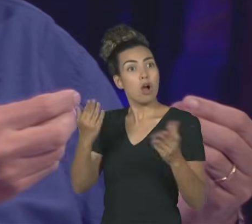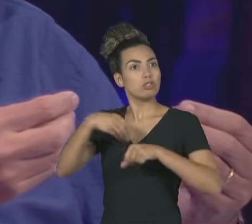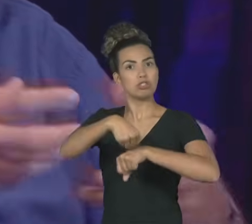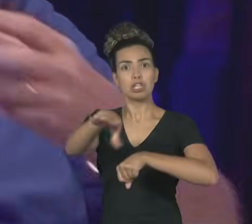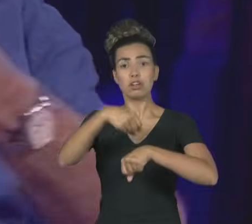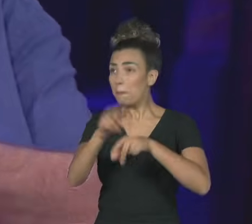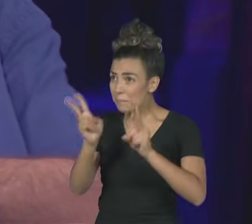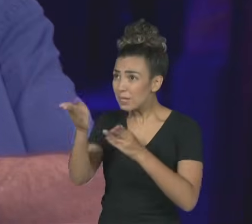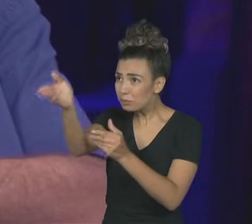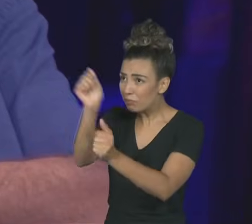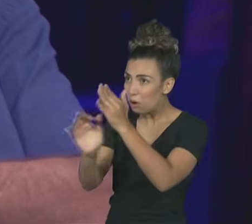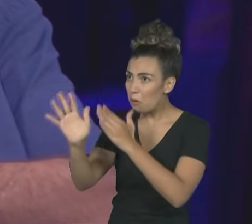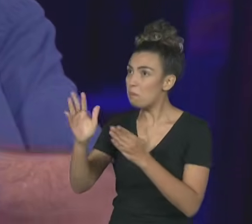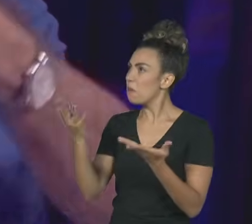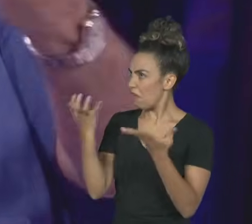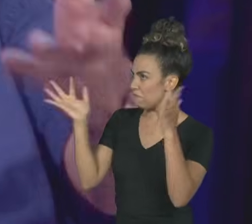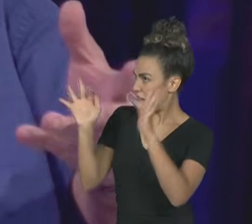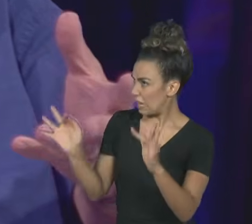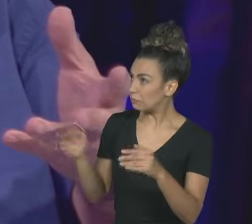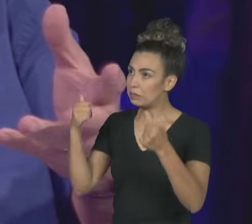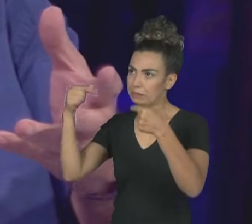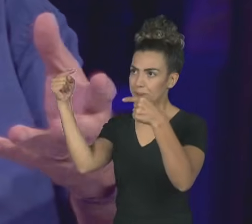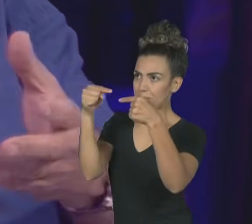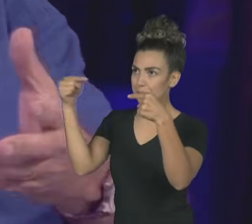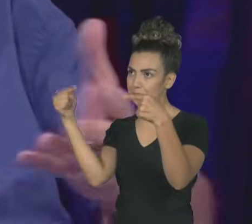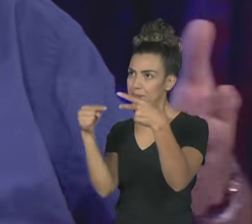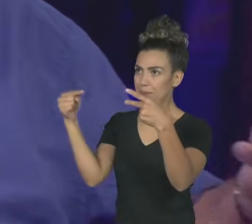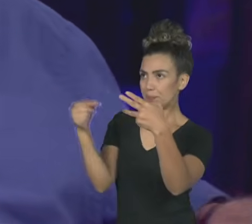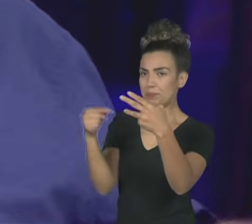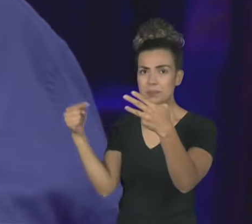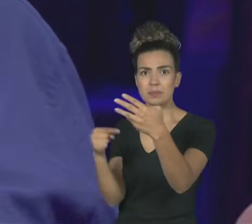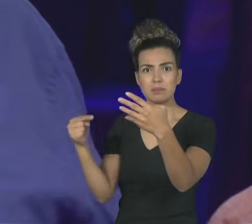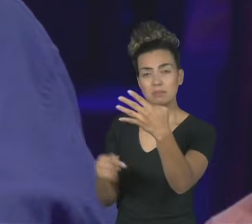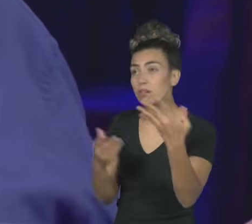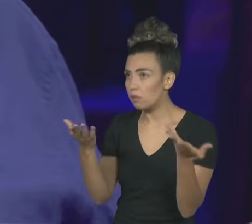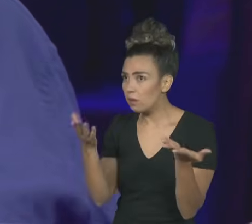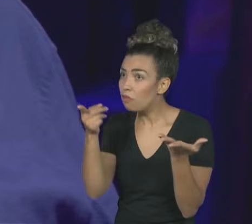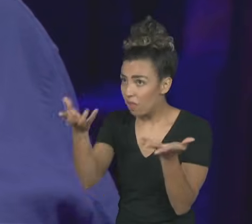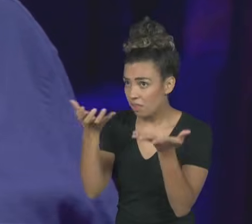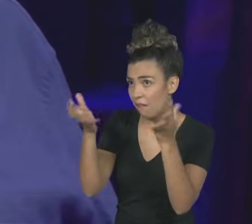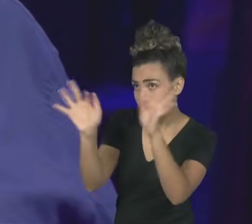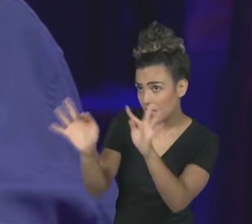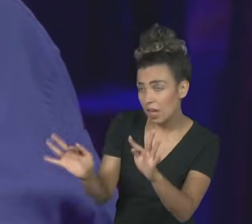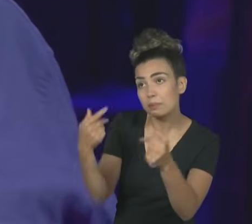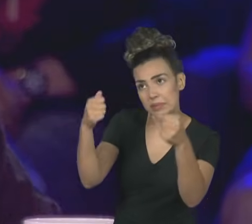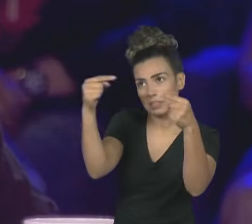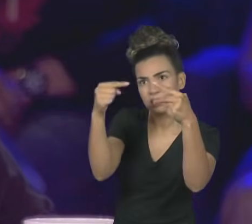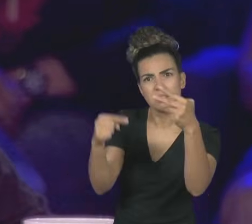isso, faça aquilo outro. Ou seja, você quer ser feliz obedecendo?